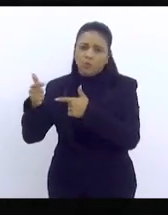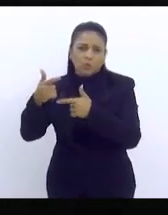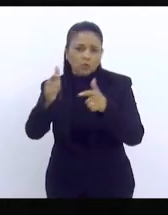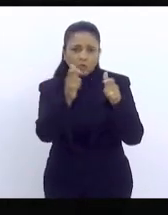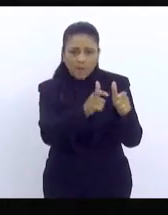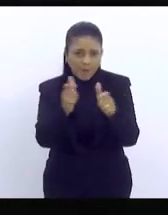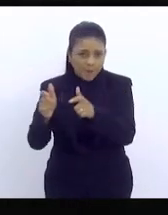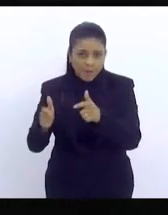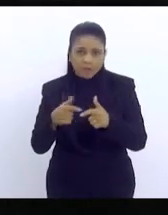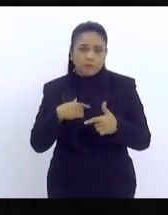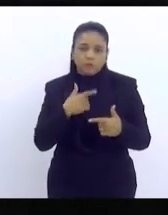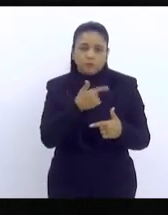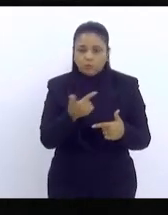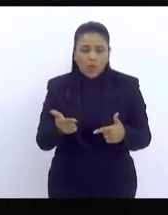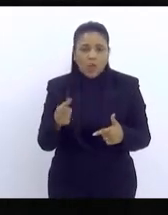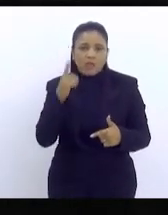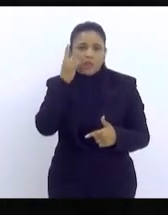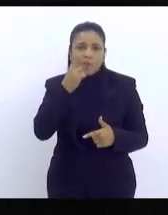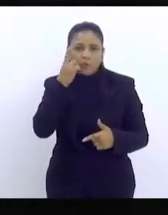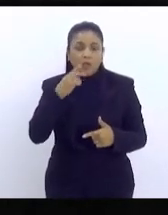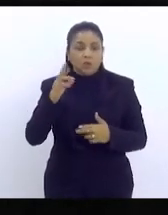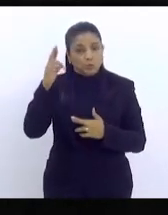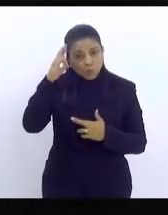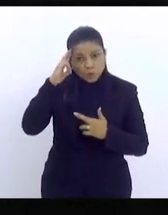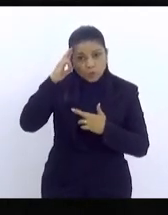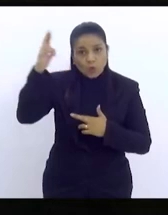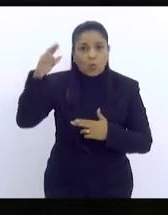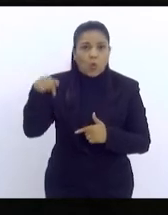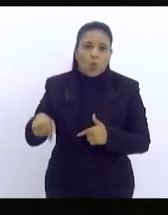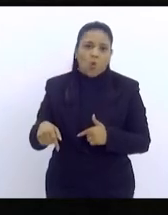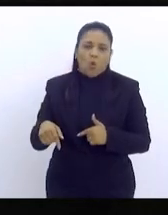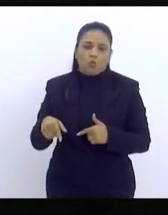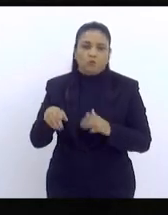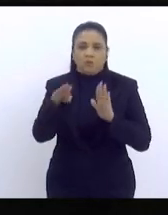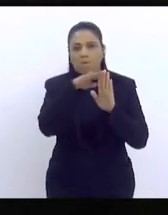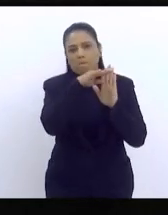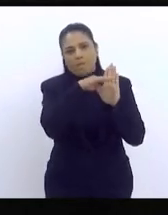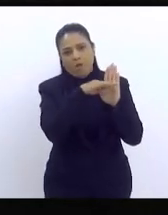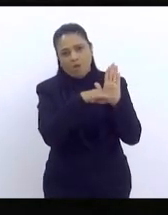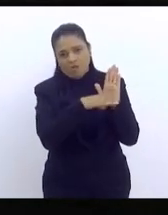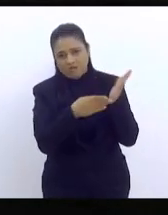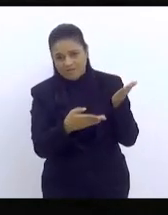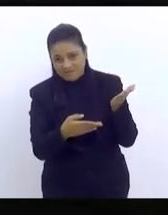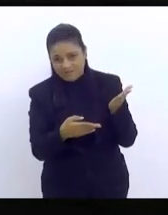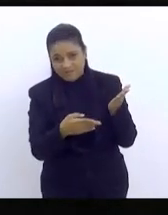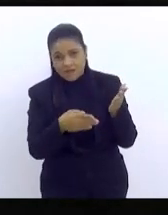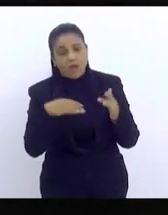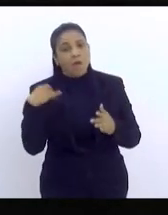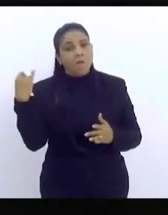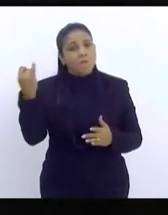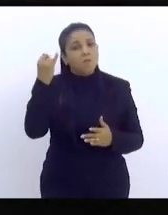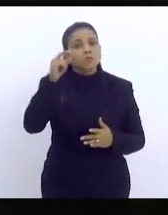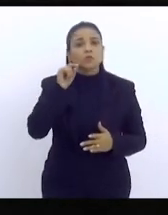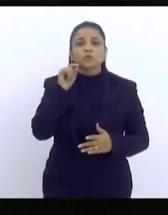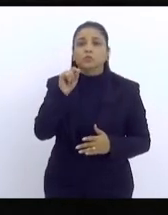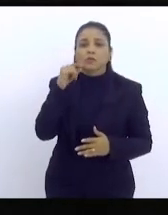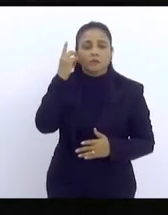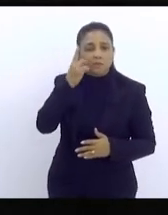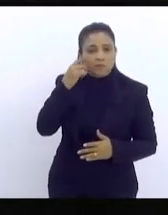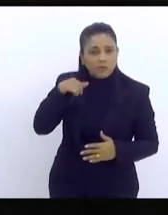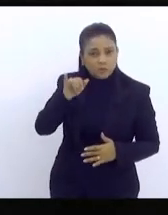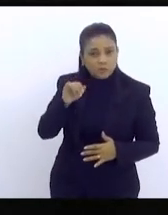aquele Deputado deputada que se acha dono da pauta Porque existe uma coisa muito importante Deputado Yuri